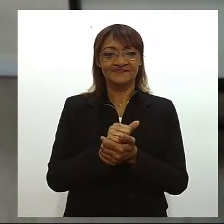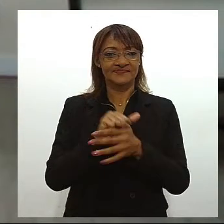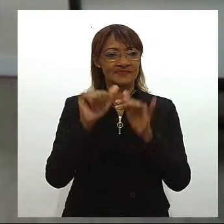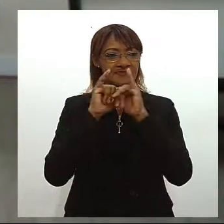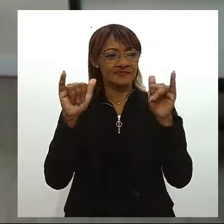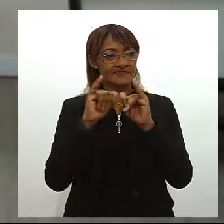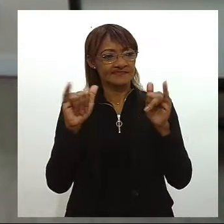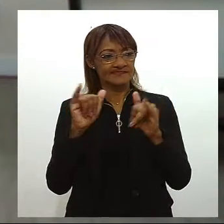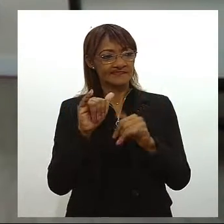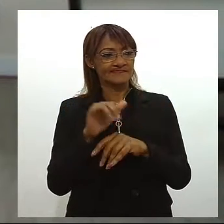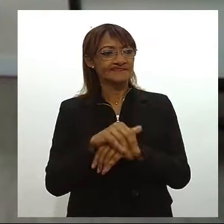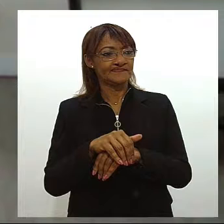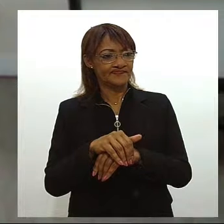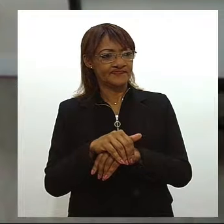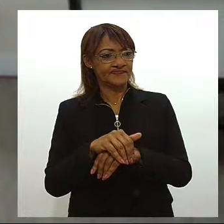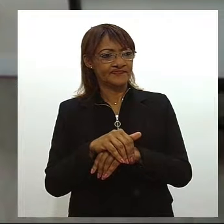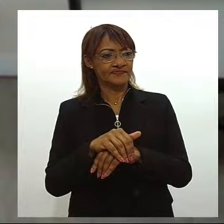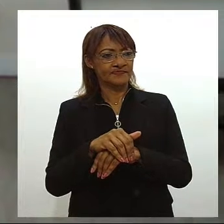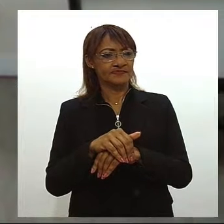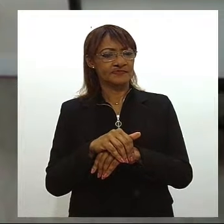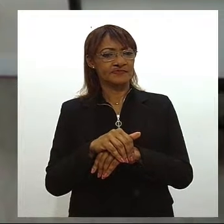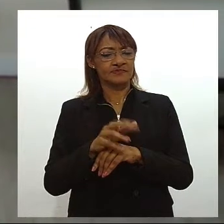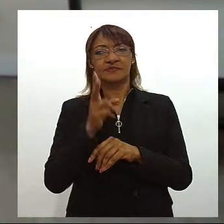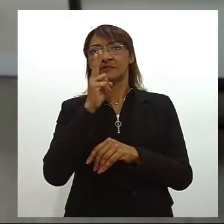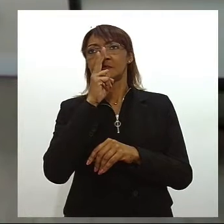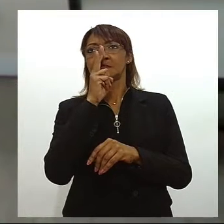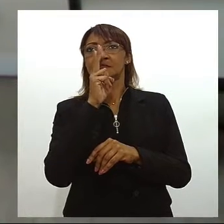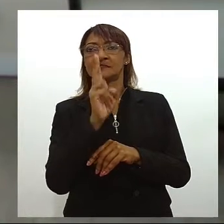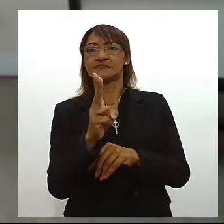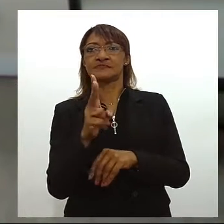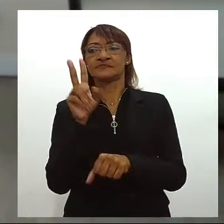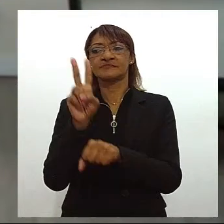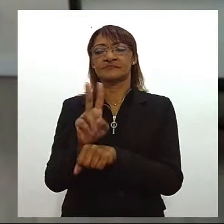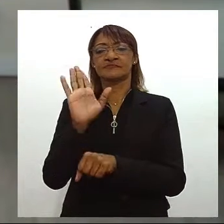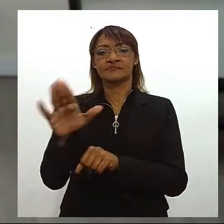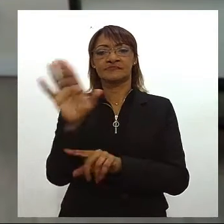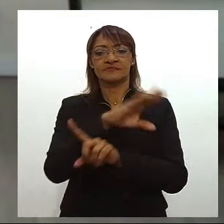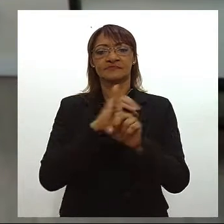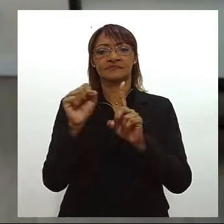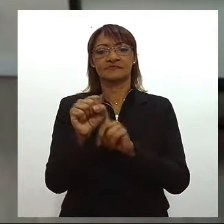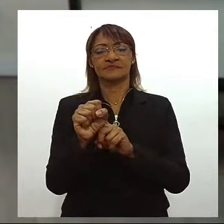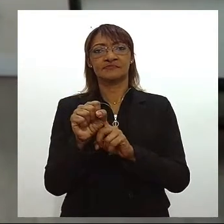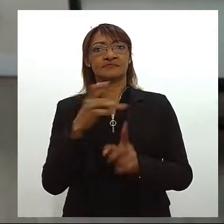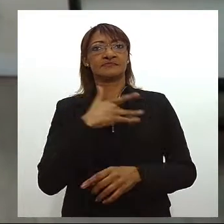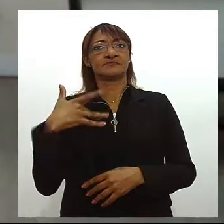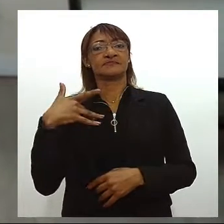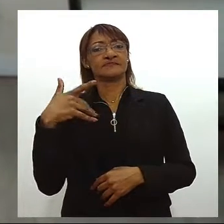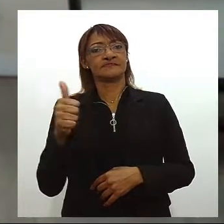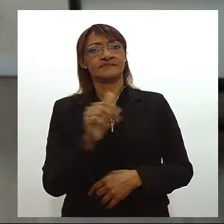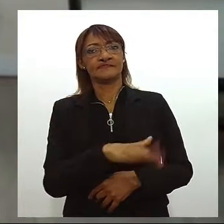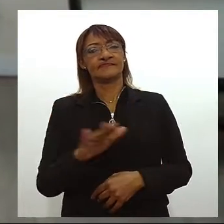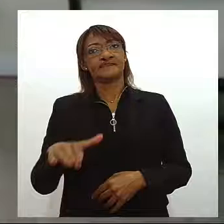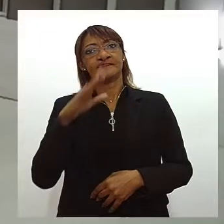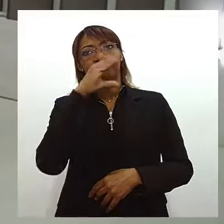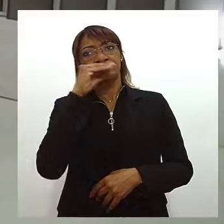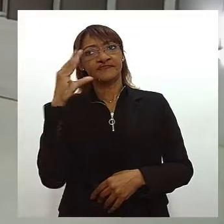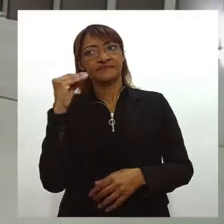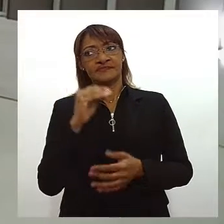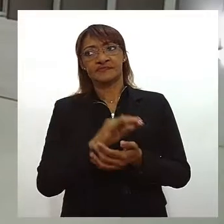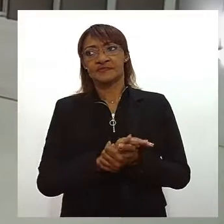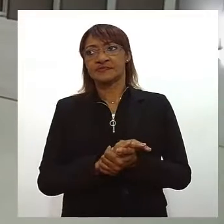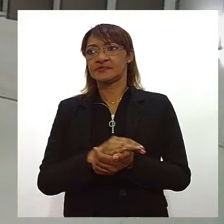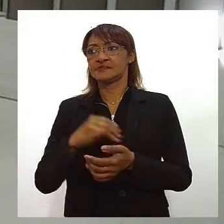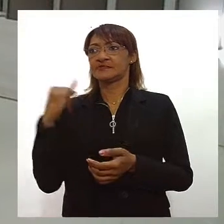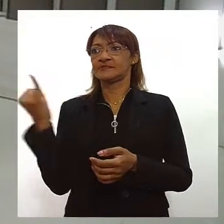é um fortalecimento muito grande para a proteção social e de saúde de crianças e adolescentes. É importante